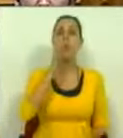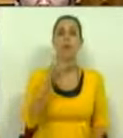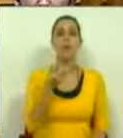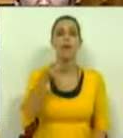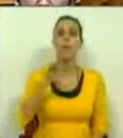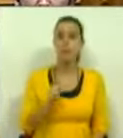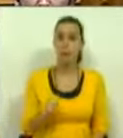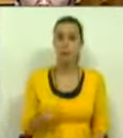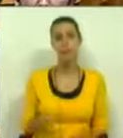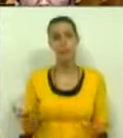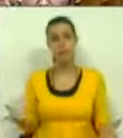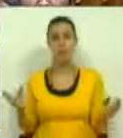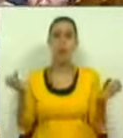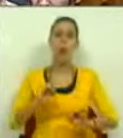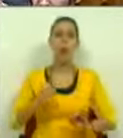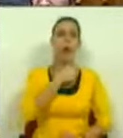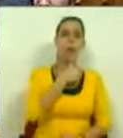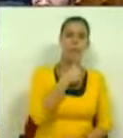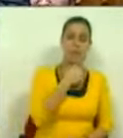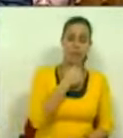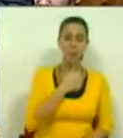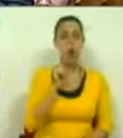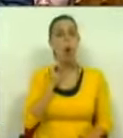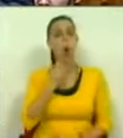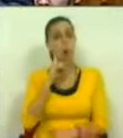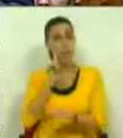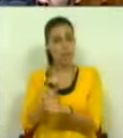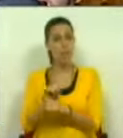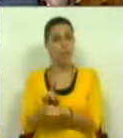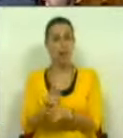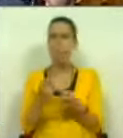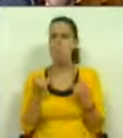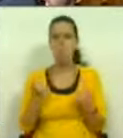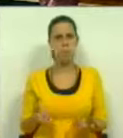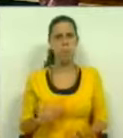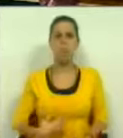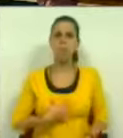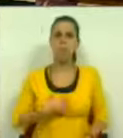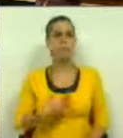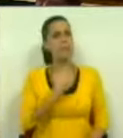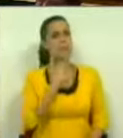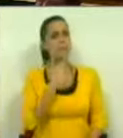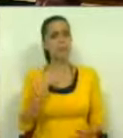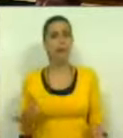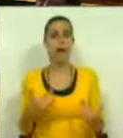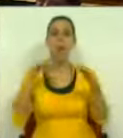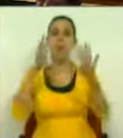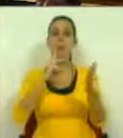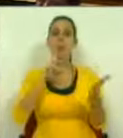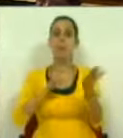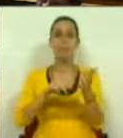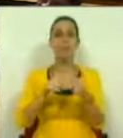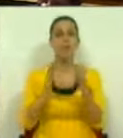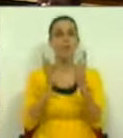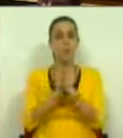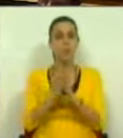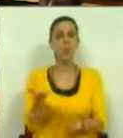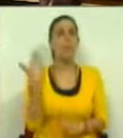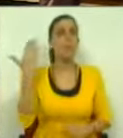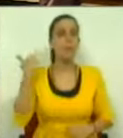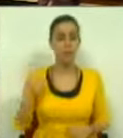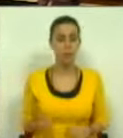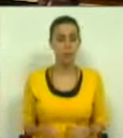Partido Socialista, ou não há medidas, ou as que há têm pouco significado. Mas a verdade é que tudo isto estava por